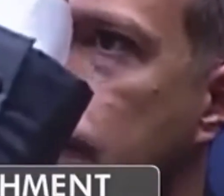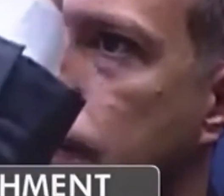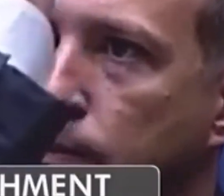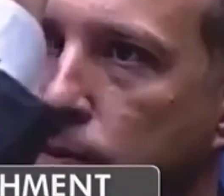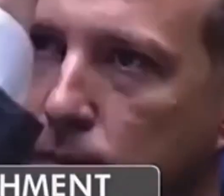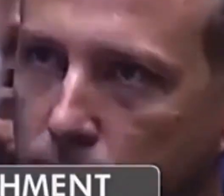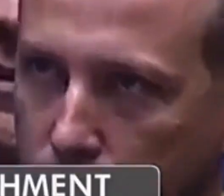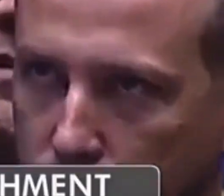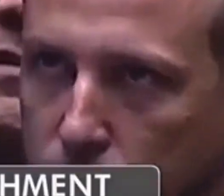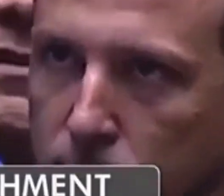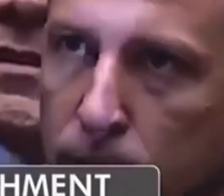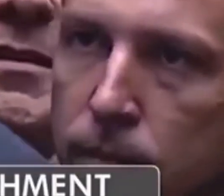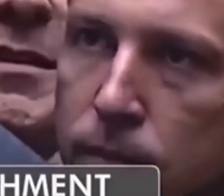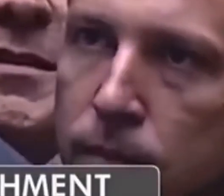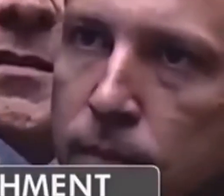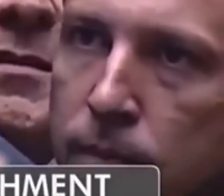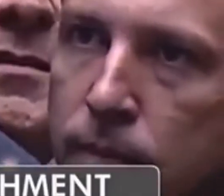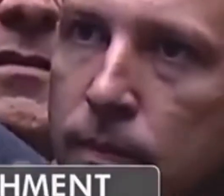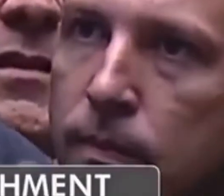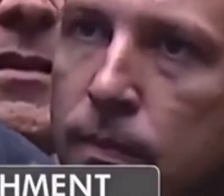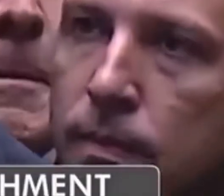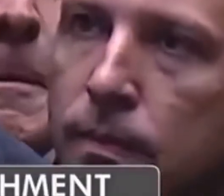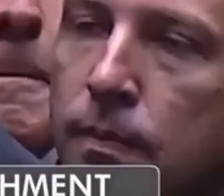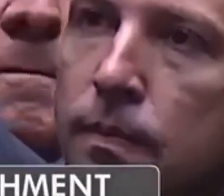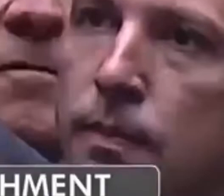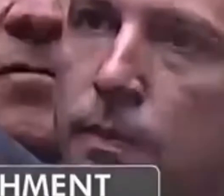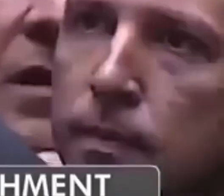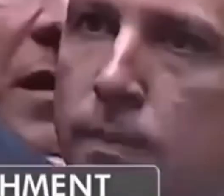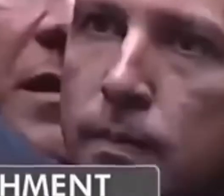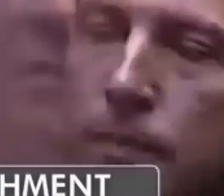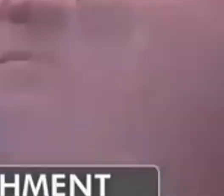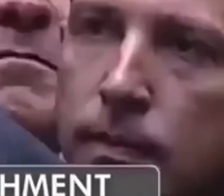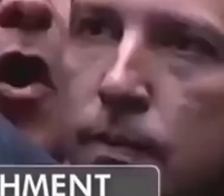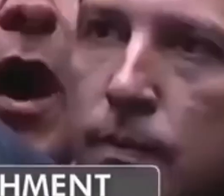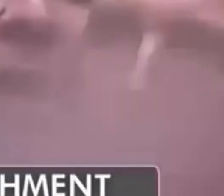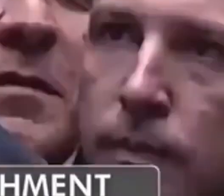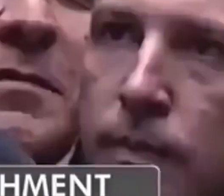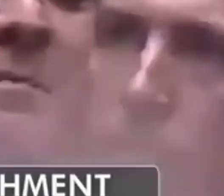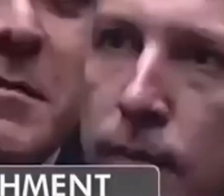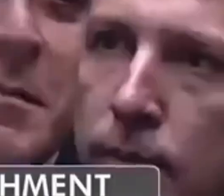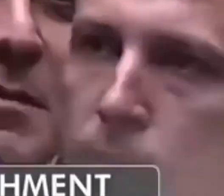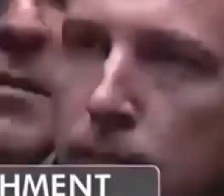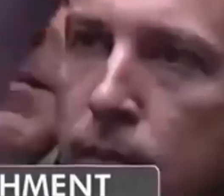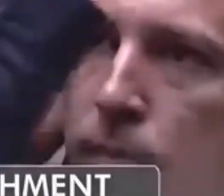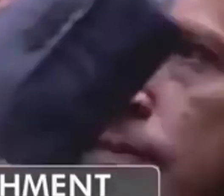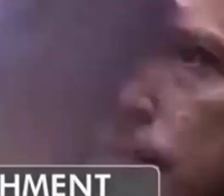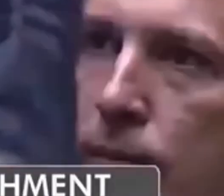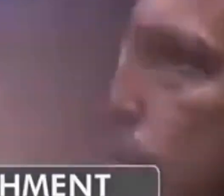Carrego comigo nossas histórias de luta.